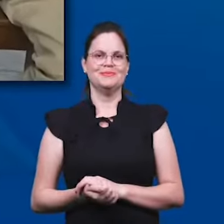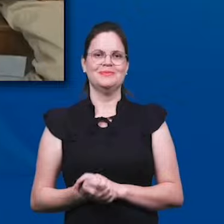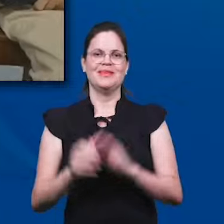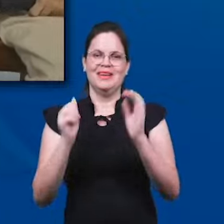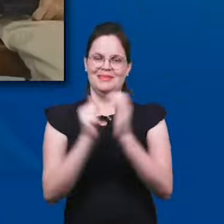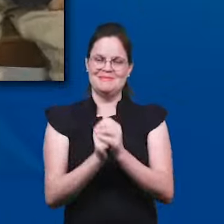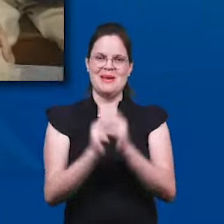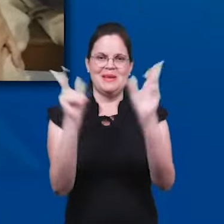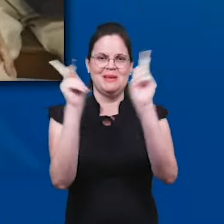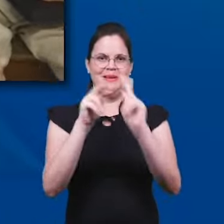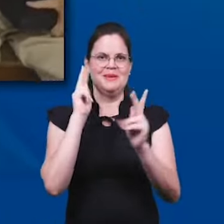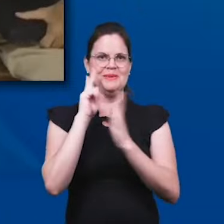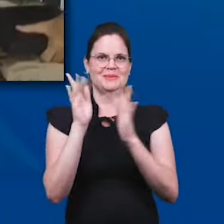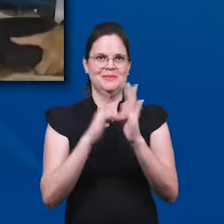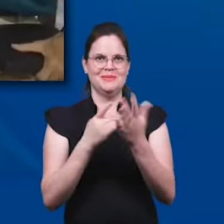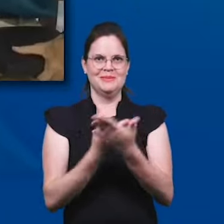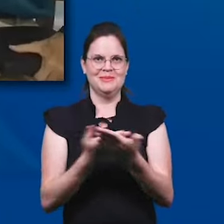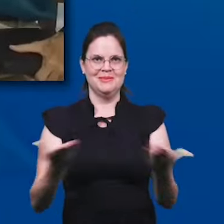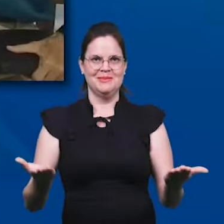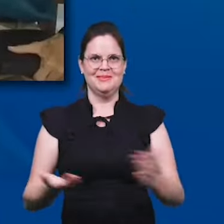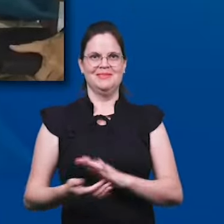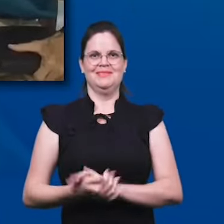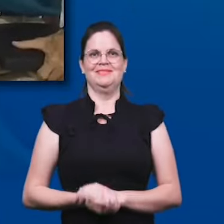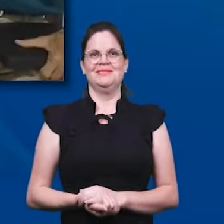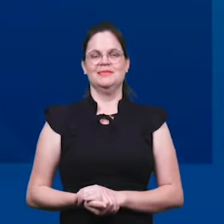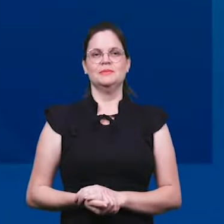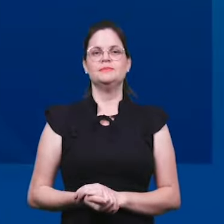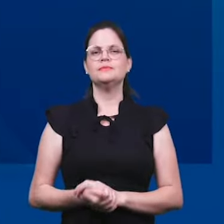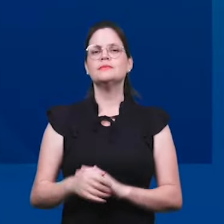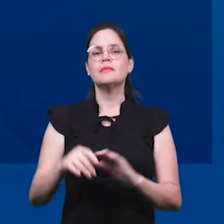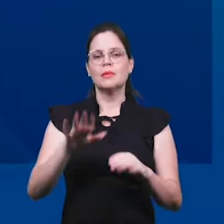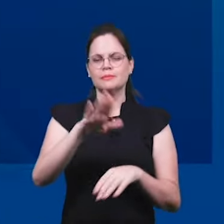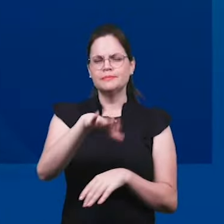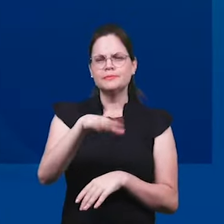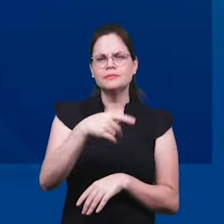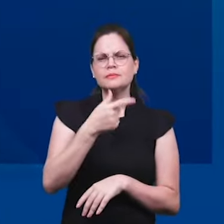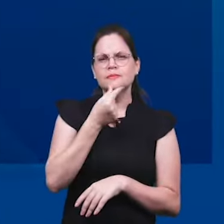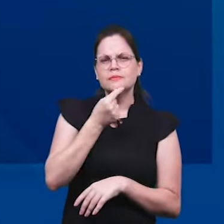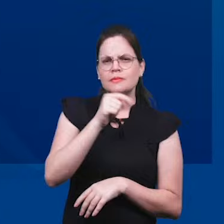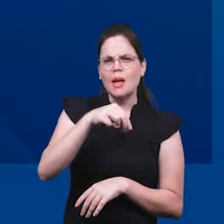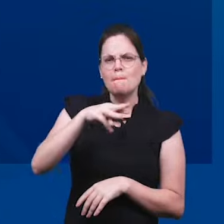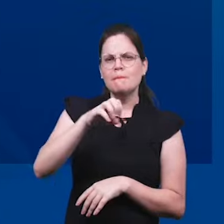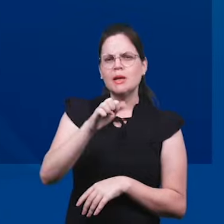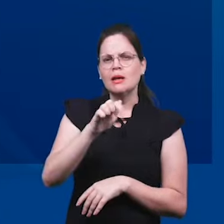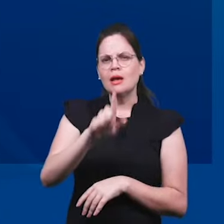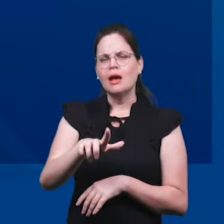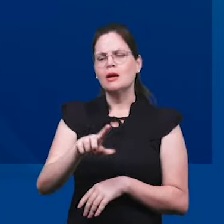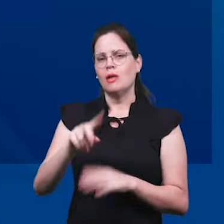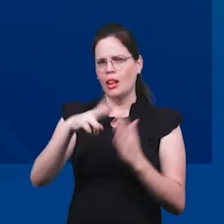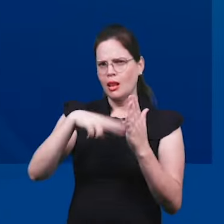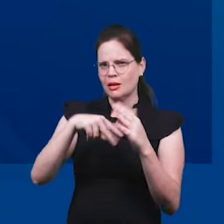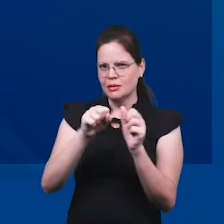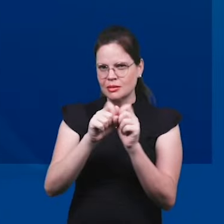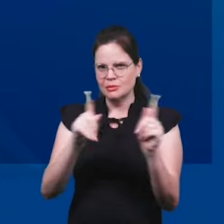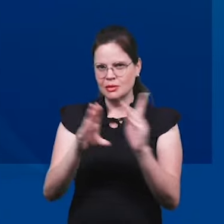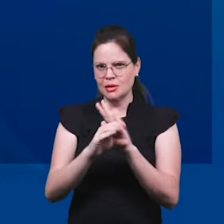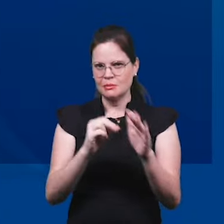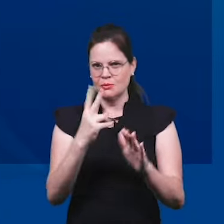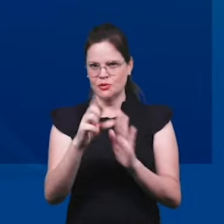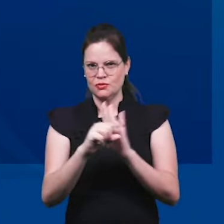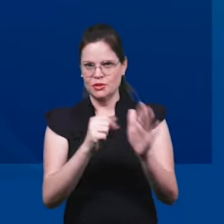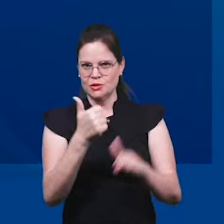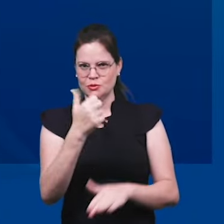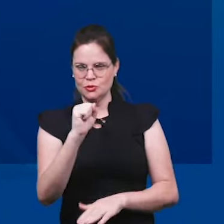Jesus. A paz do Senhor Jesus. Miguel, Lendo Apocalipse em capítulo 2,